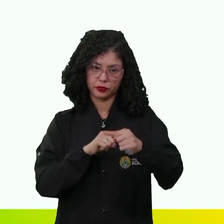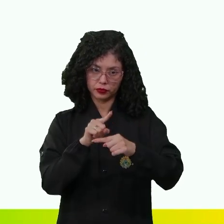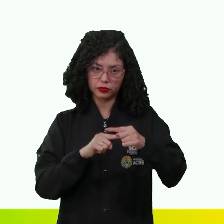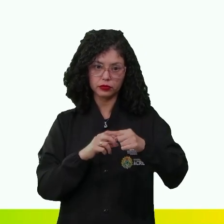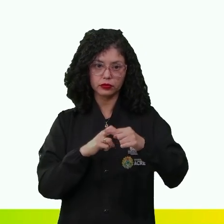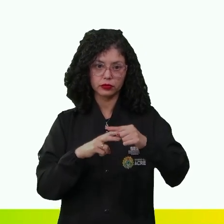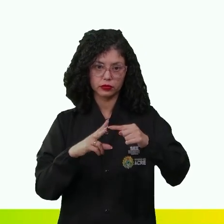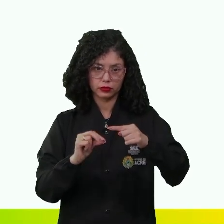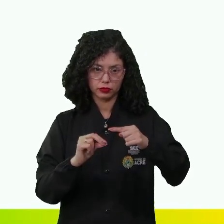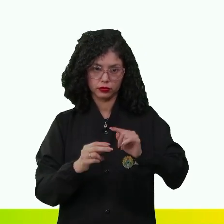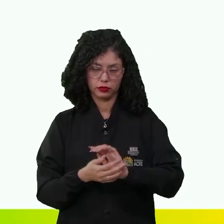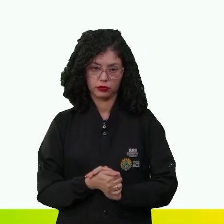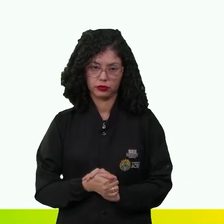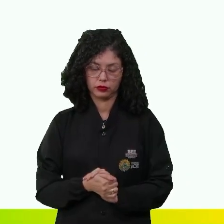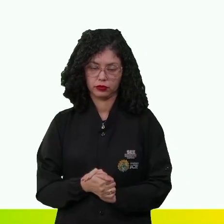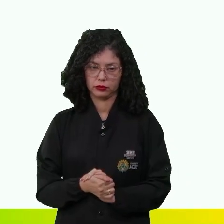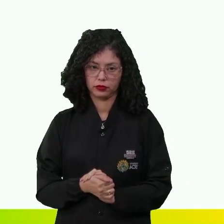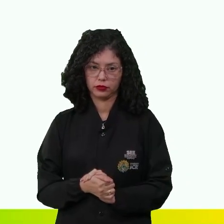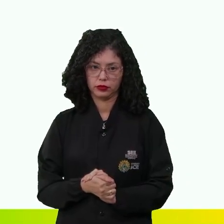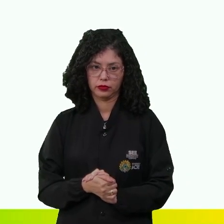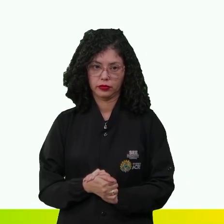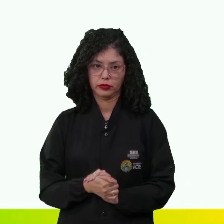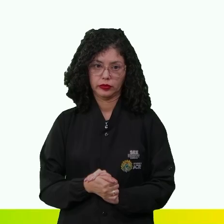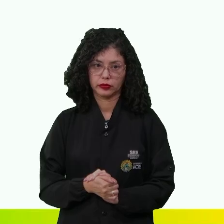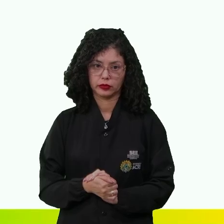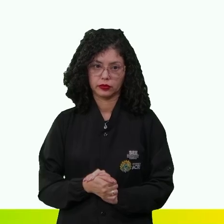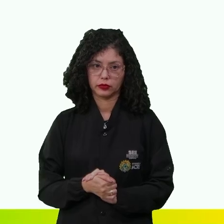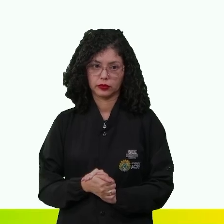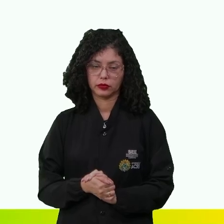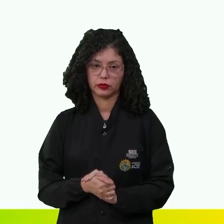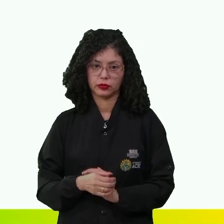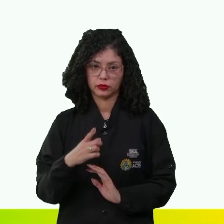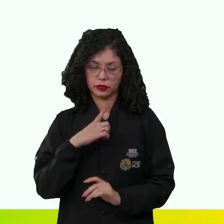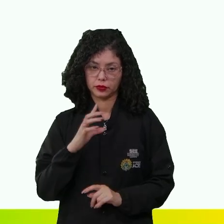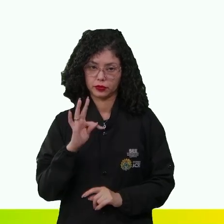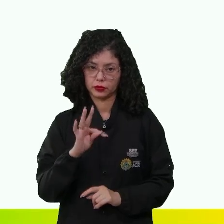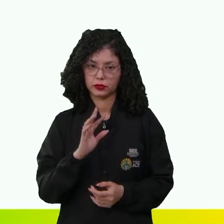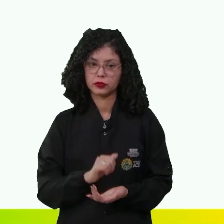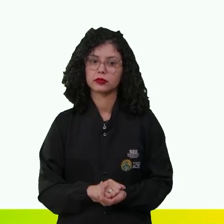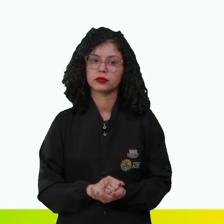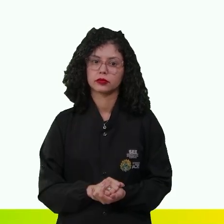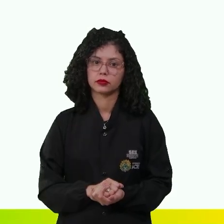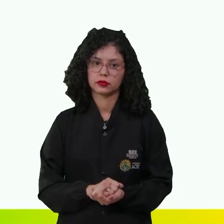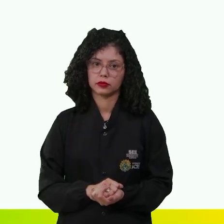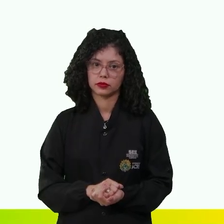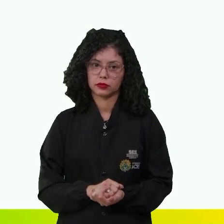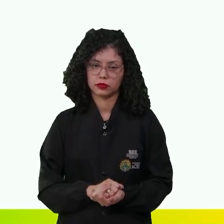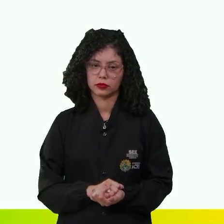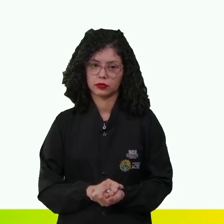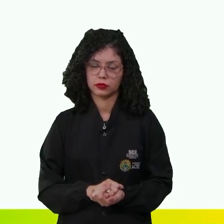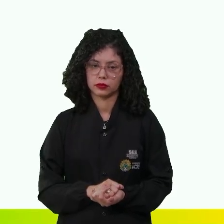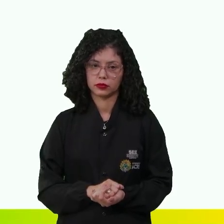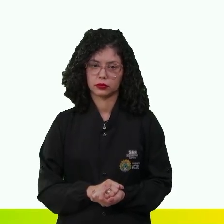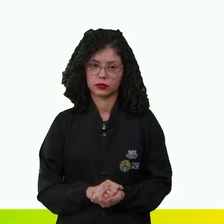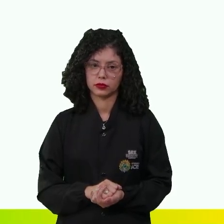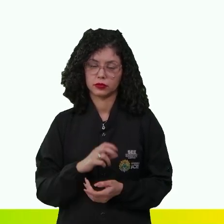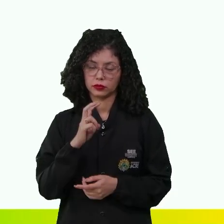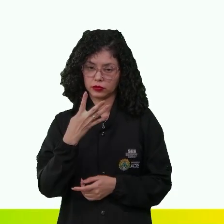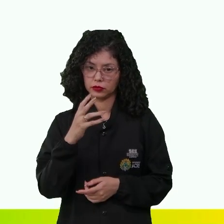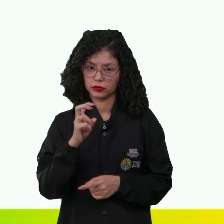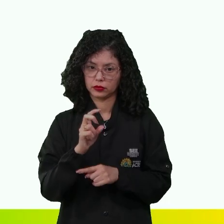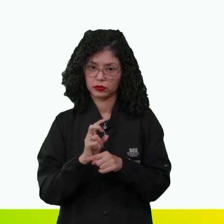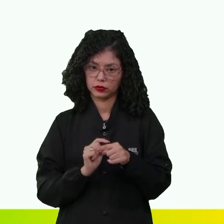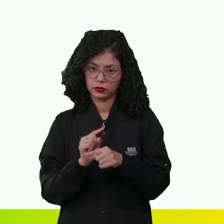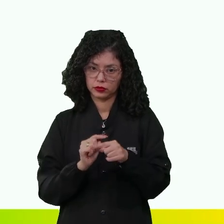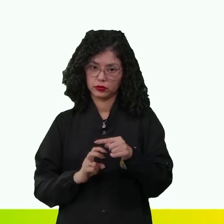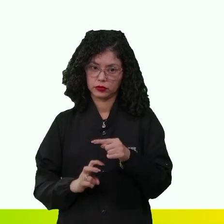450 sobre 50. E aí nós vamos saber o tempo. Corta os zeros, 45 dividido